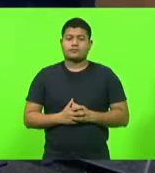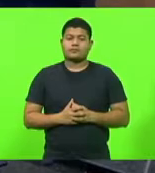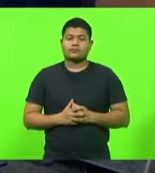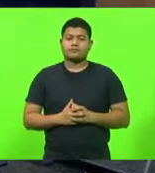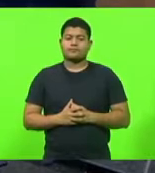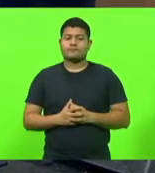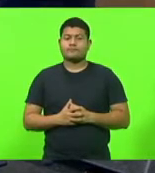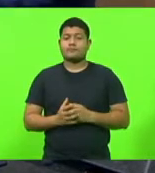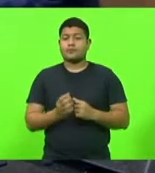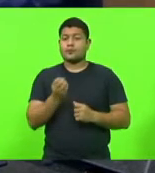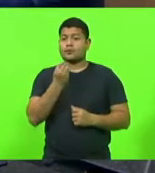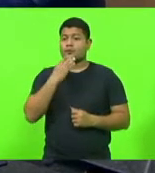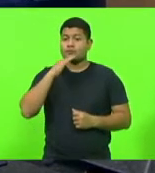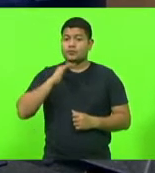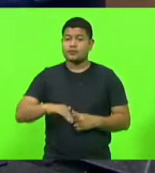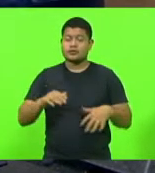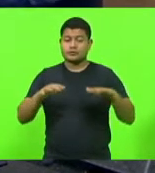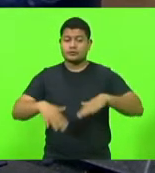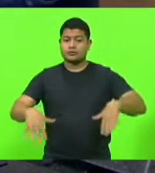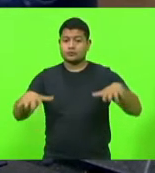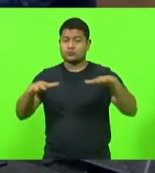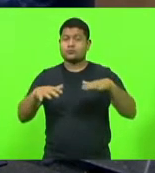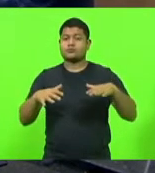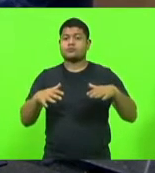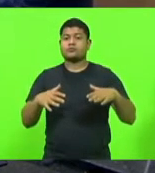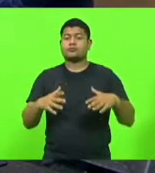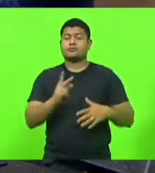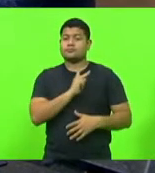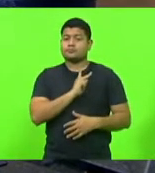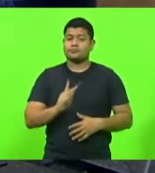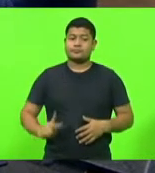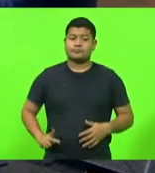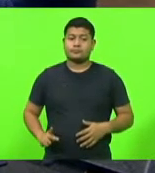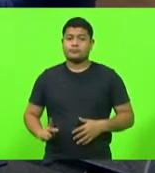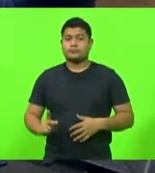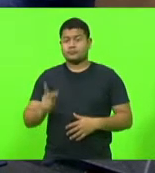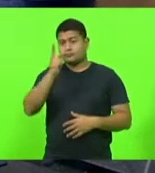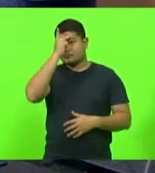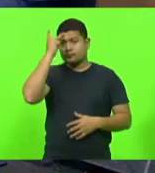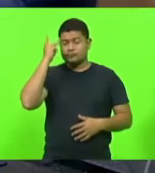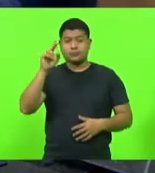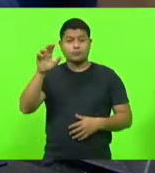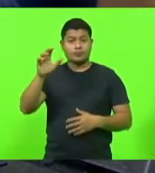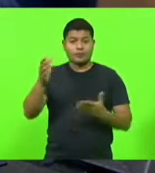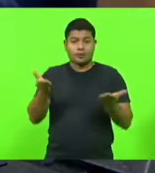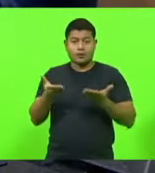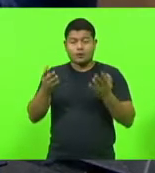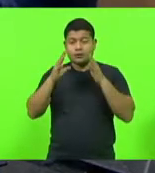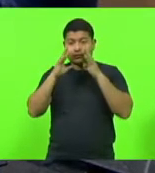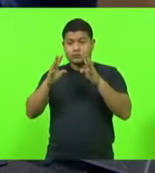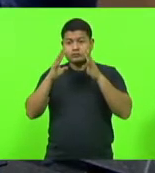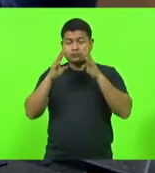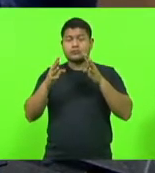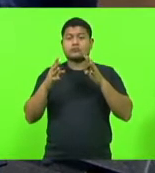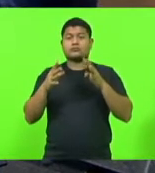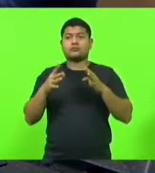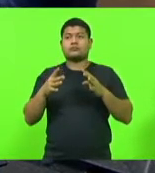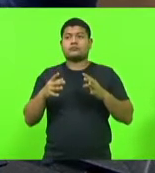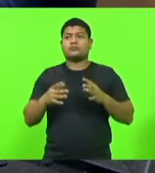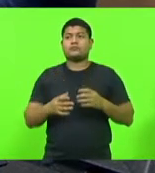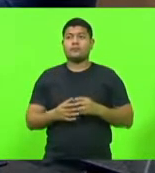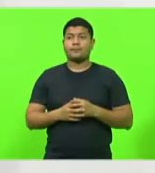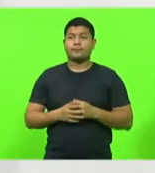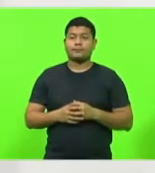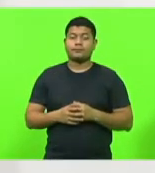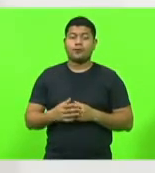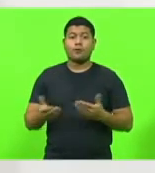Boa tarde, senhoras e senhores, senhor presidente, as pessoas que nos ouvem. Hoje, para mim, é